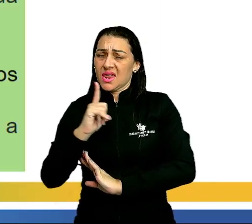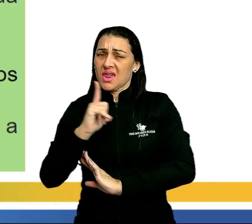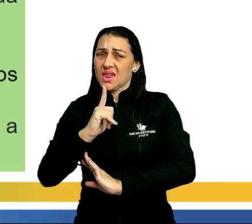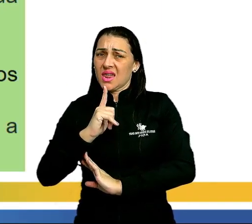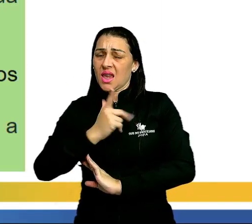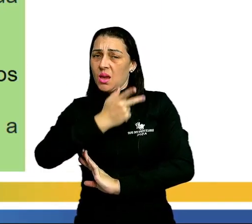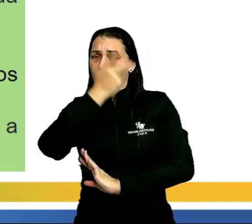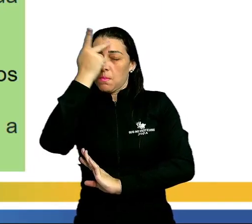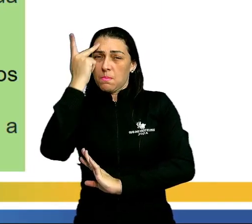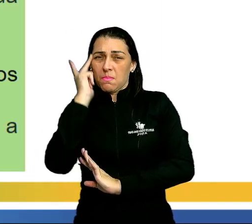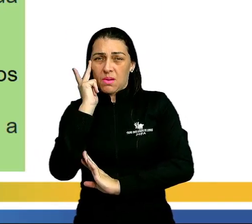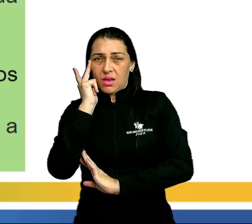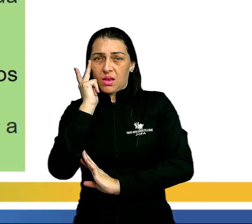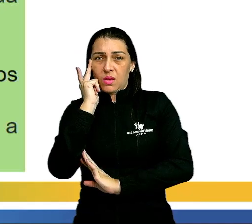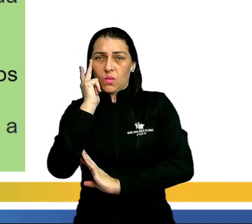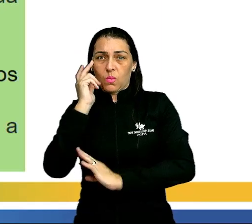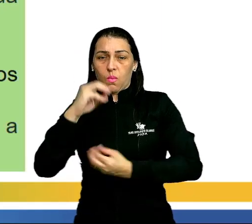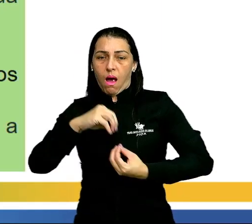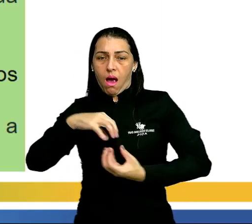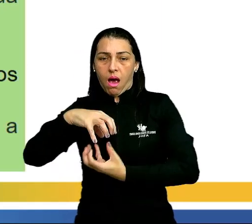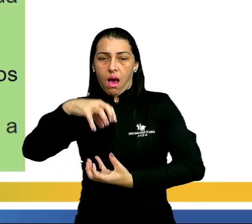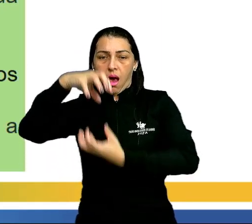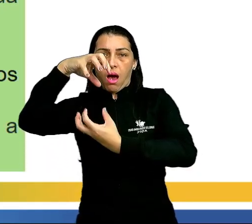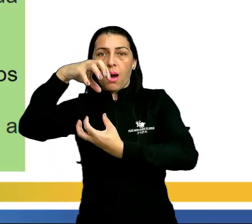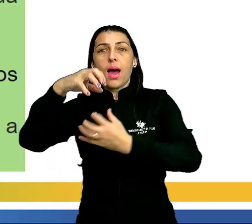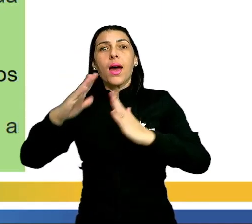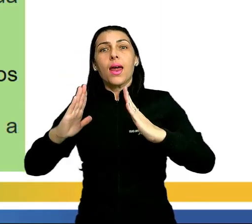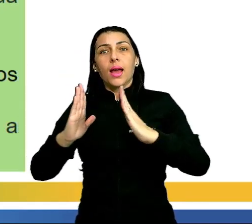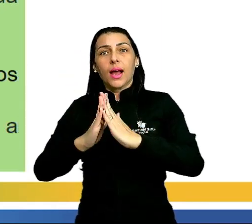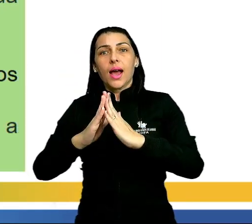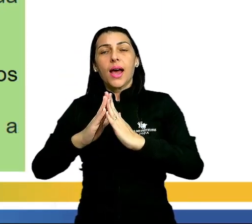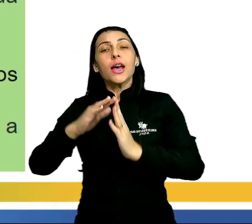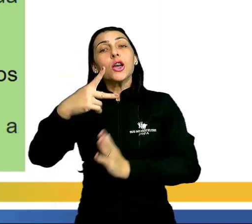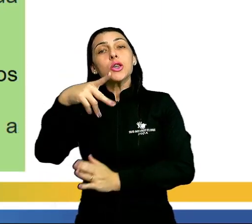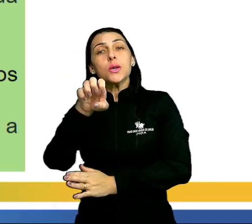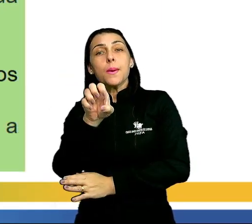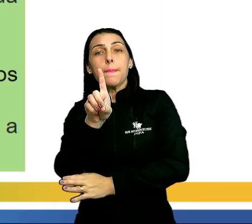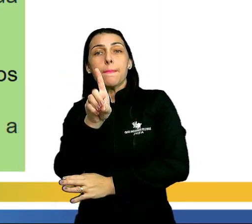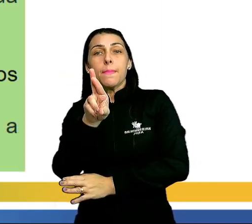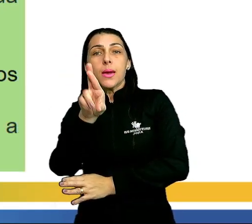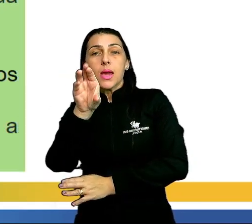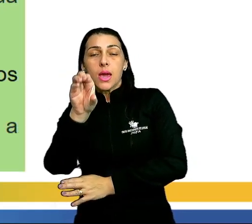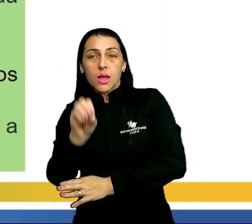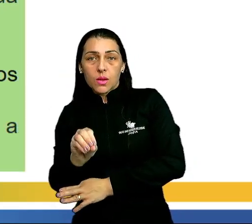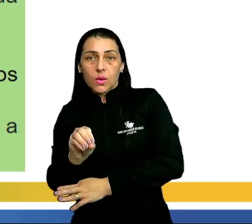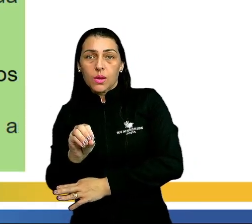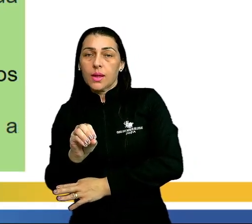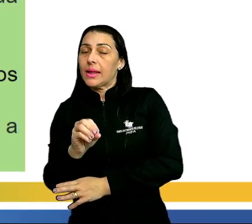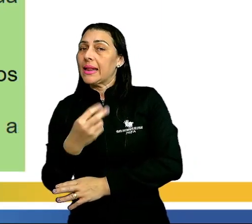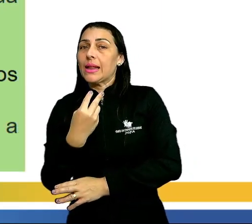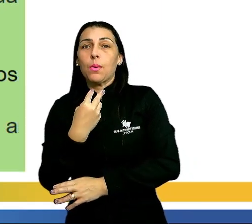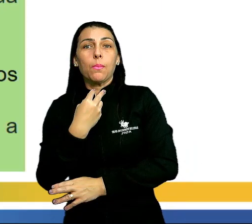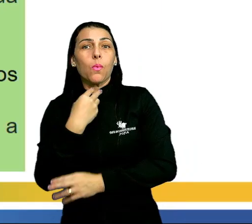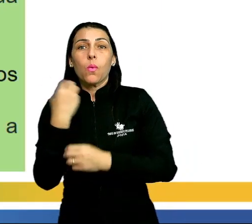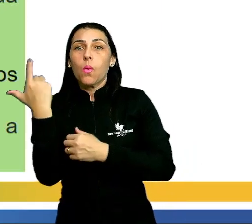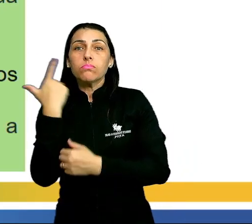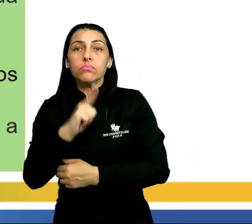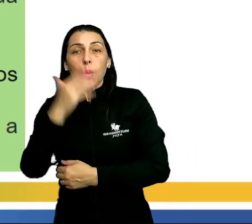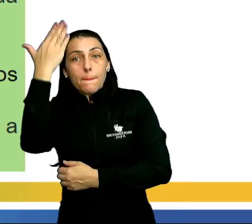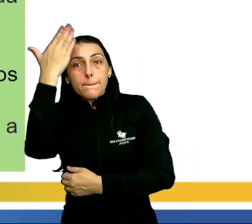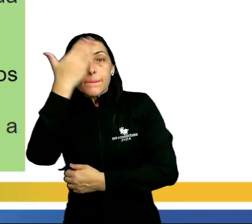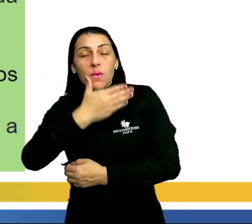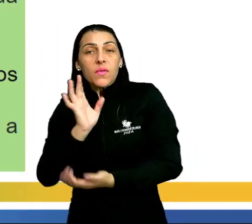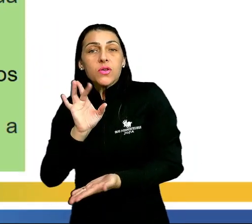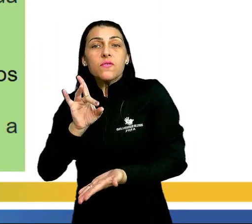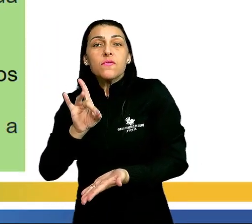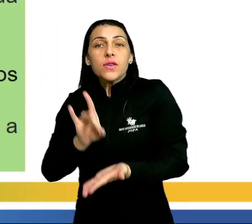Pedro. Ora, ninguém pode contestar essa afirmação porque não é possível provar